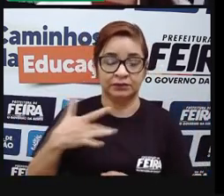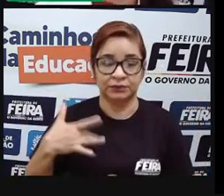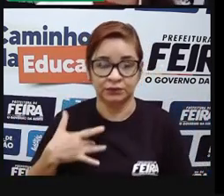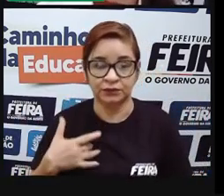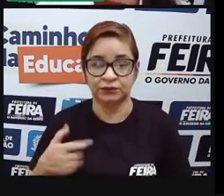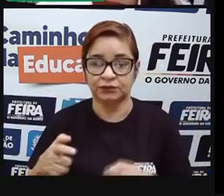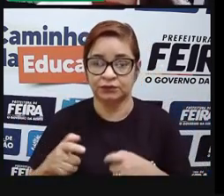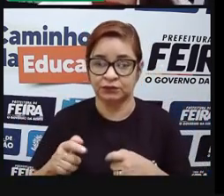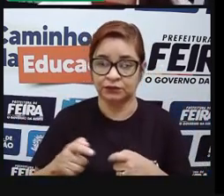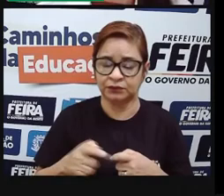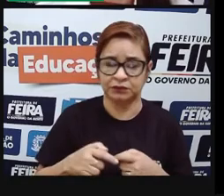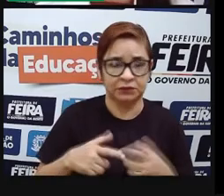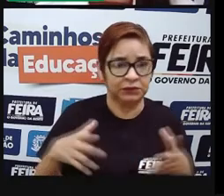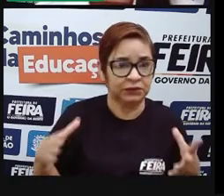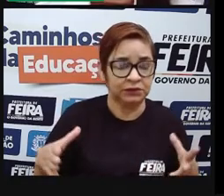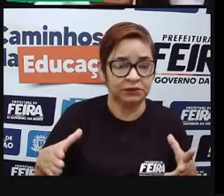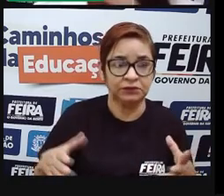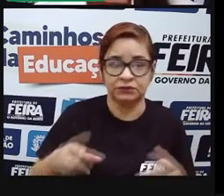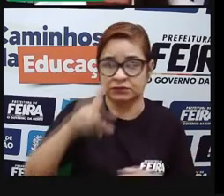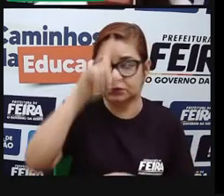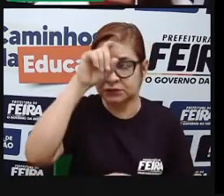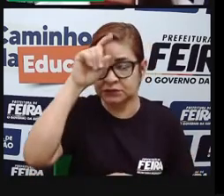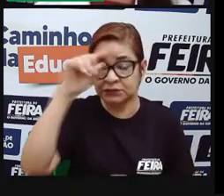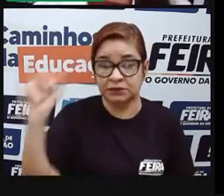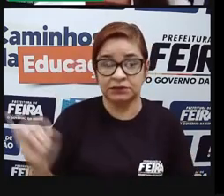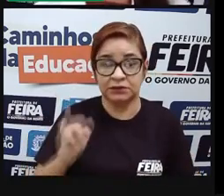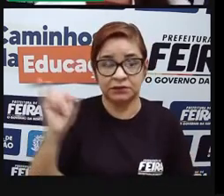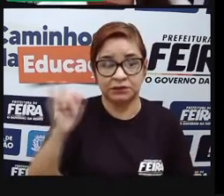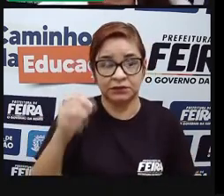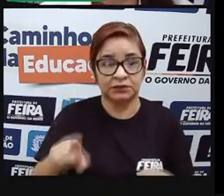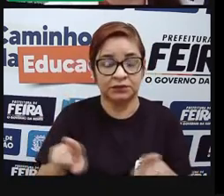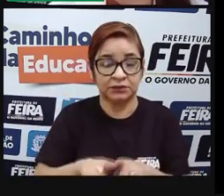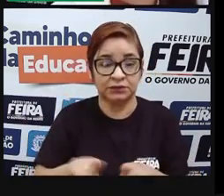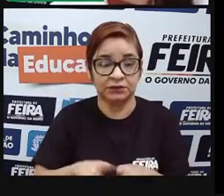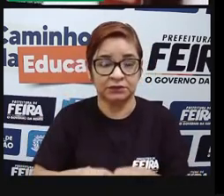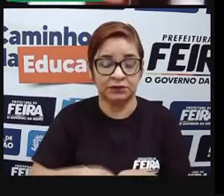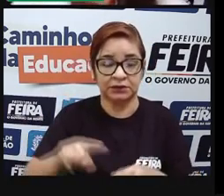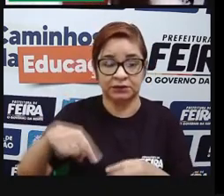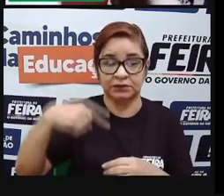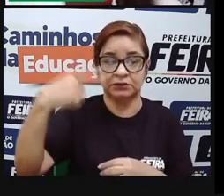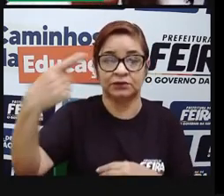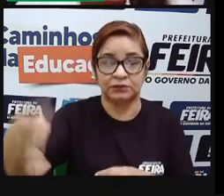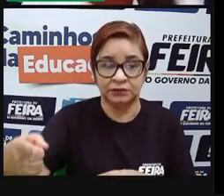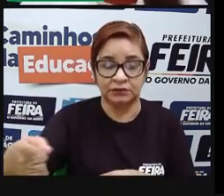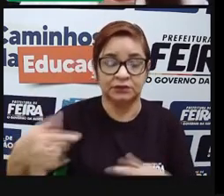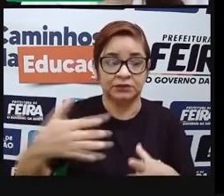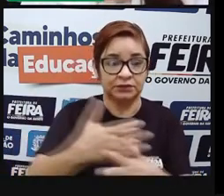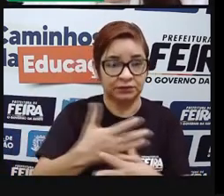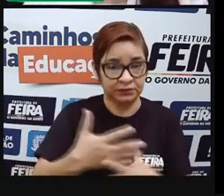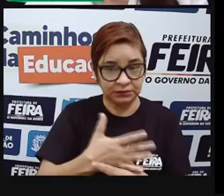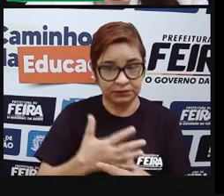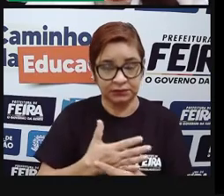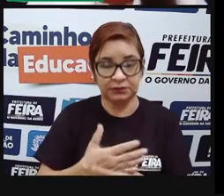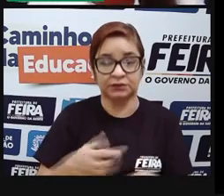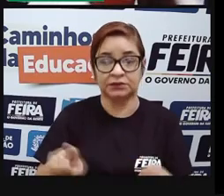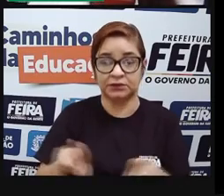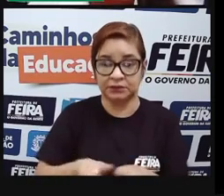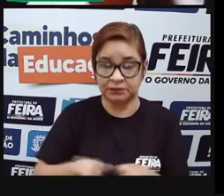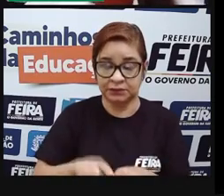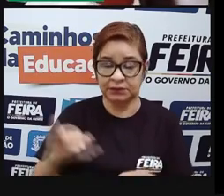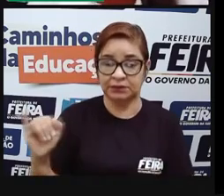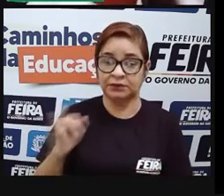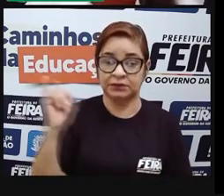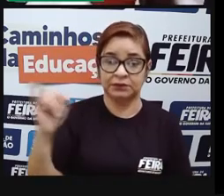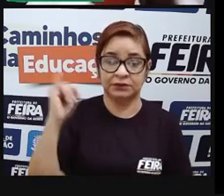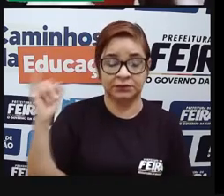nós temos o Clériston Andrade que atende a cidade circo vizinhas não só nossa feira mas é uma